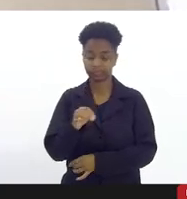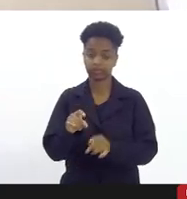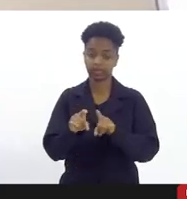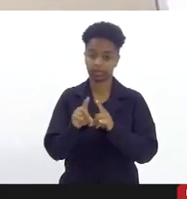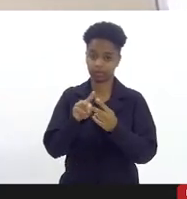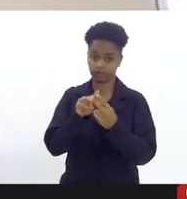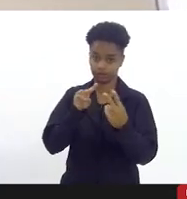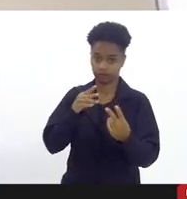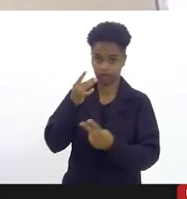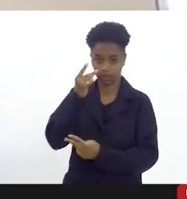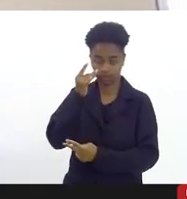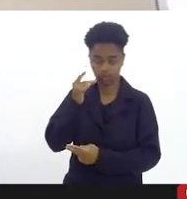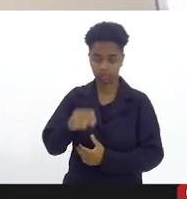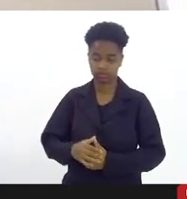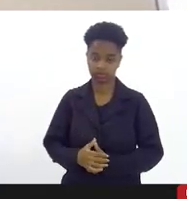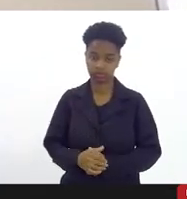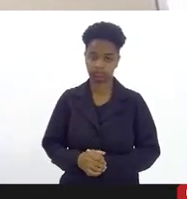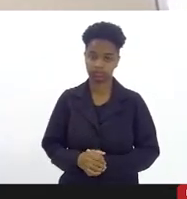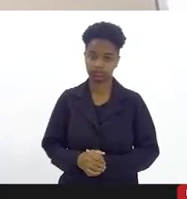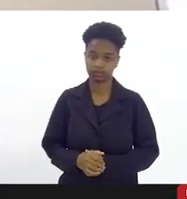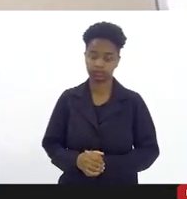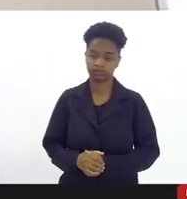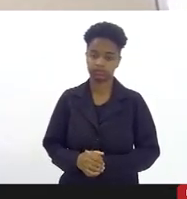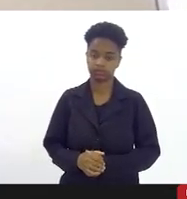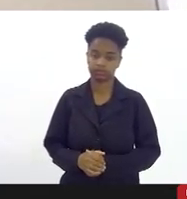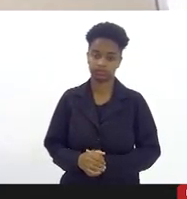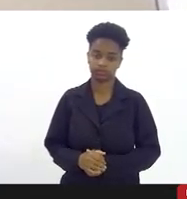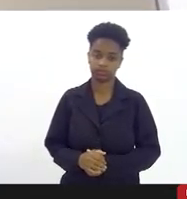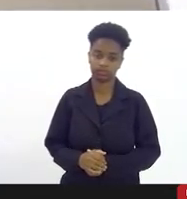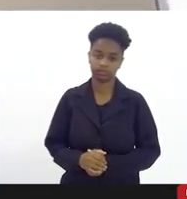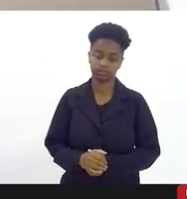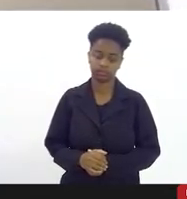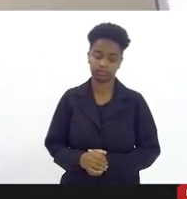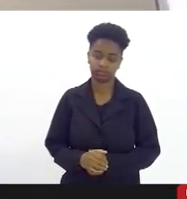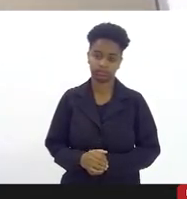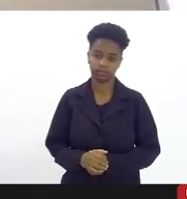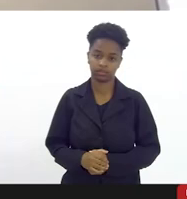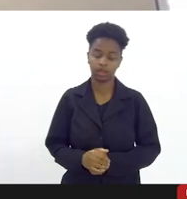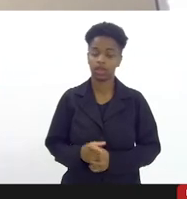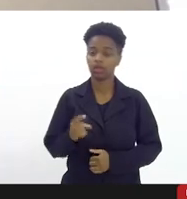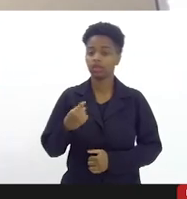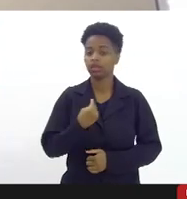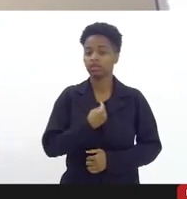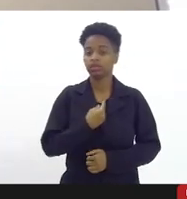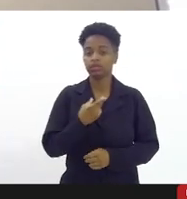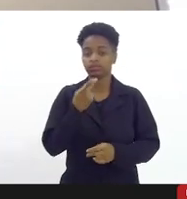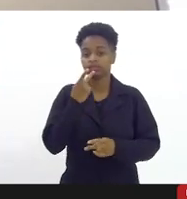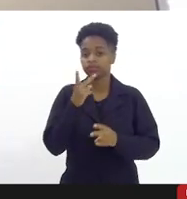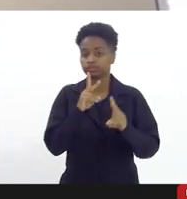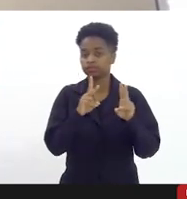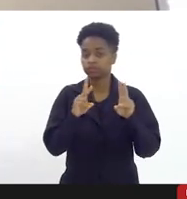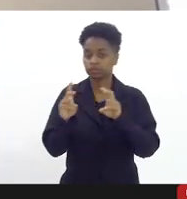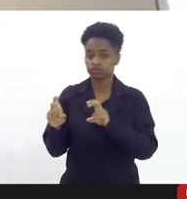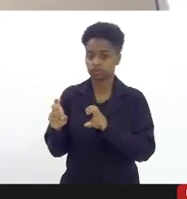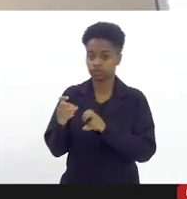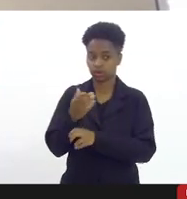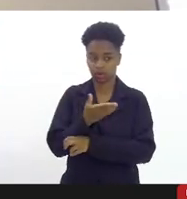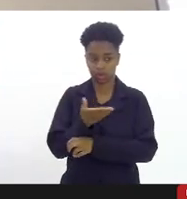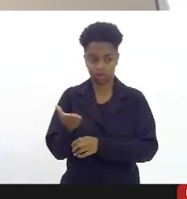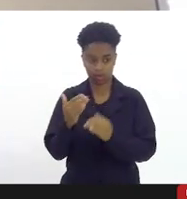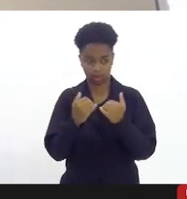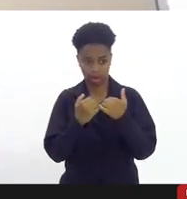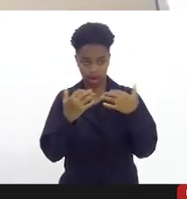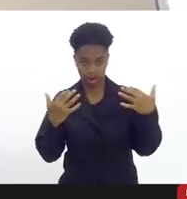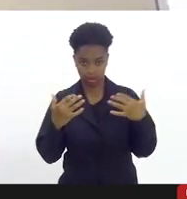virtualmente também o que a gente tem a dizer sobre sobre essa sessão